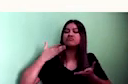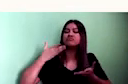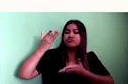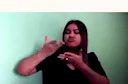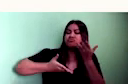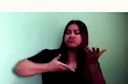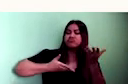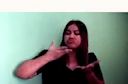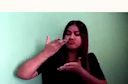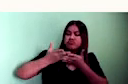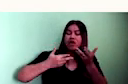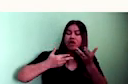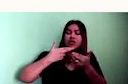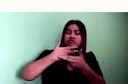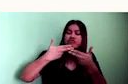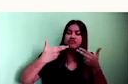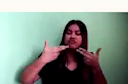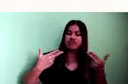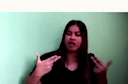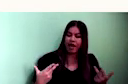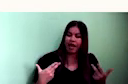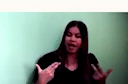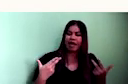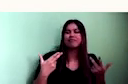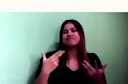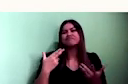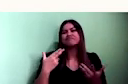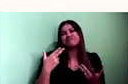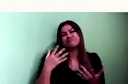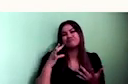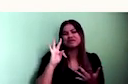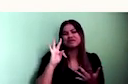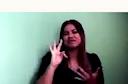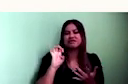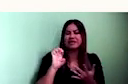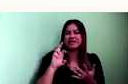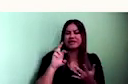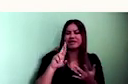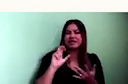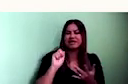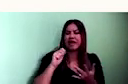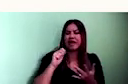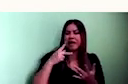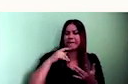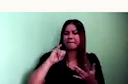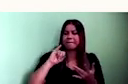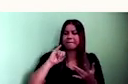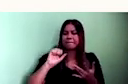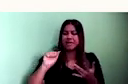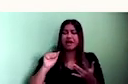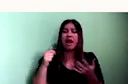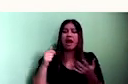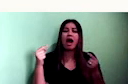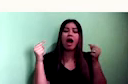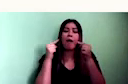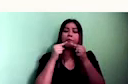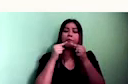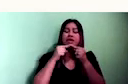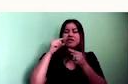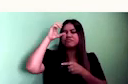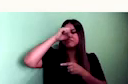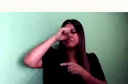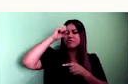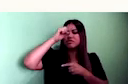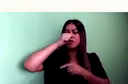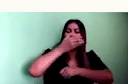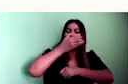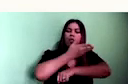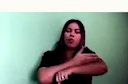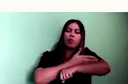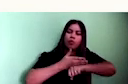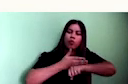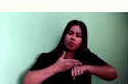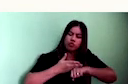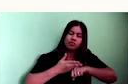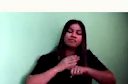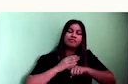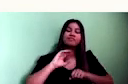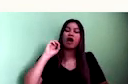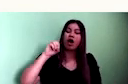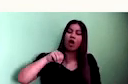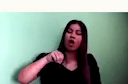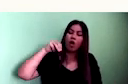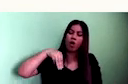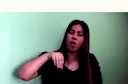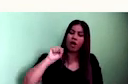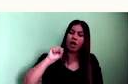recursos terapêuticos baseados em conhecimentos tradicionais, tá? Então, a Organização Mundial da Saúde, ela caracteriza